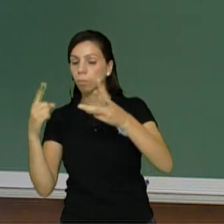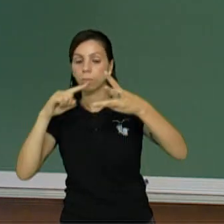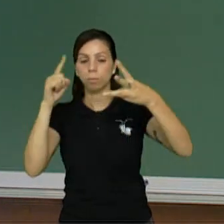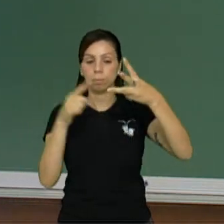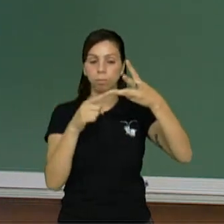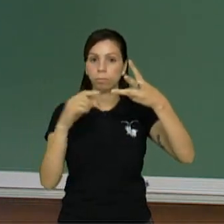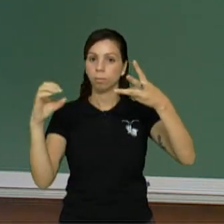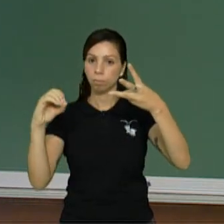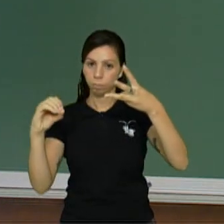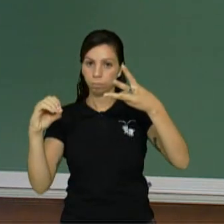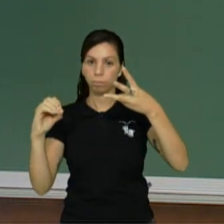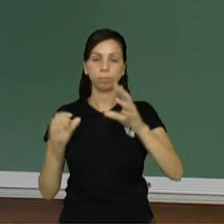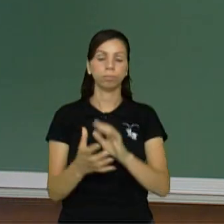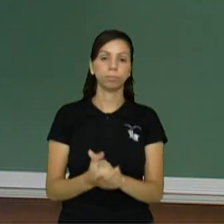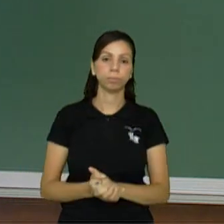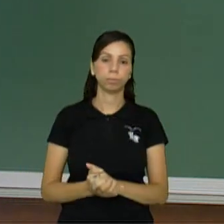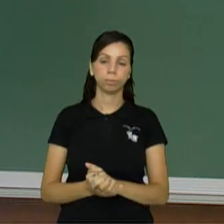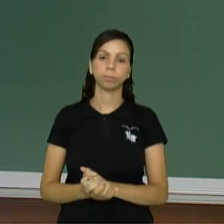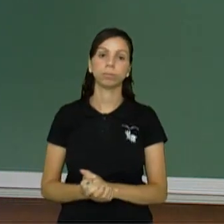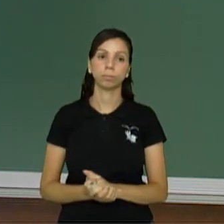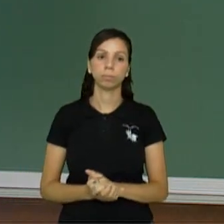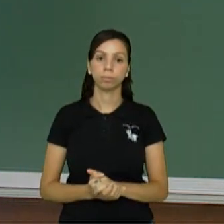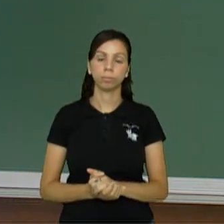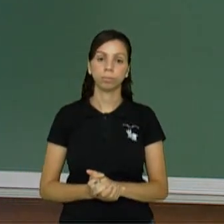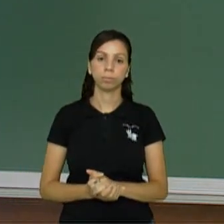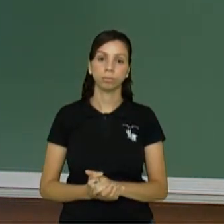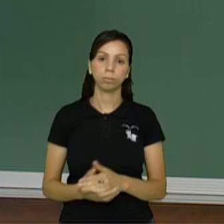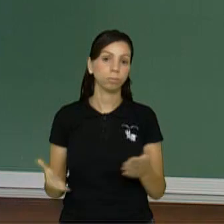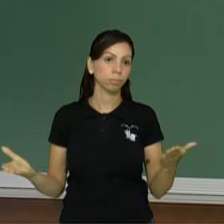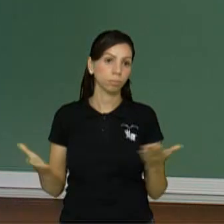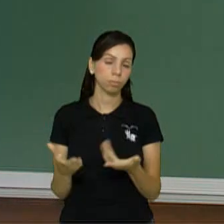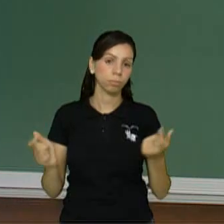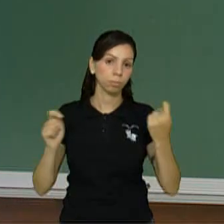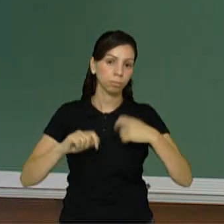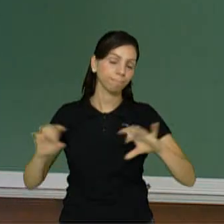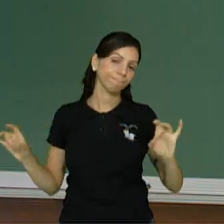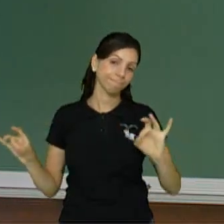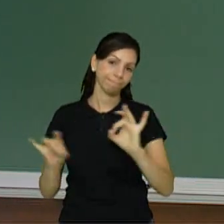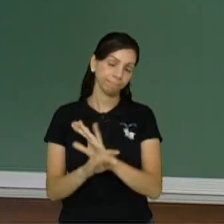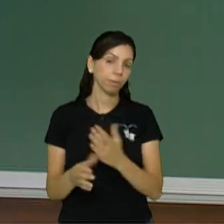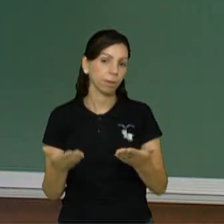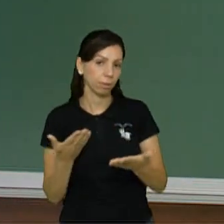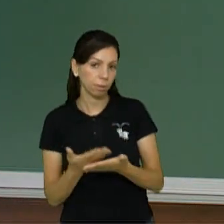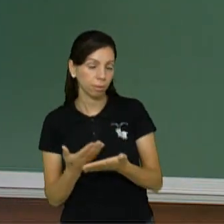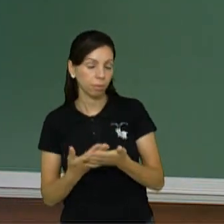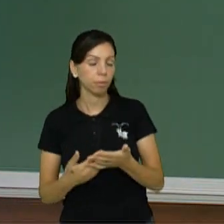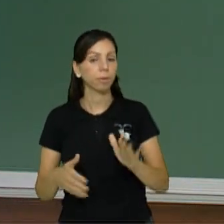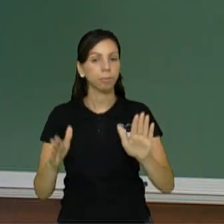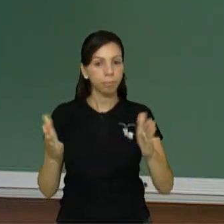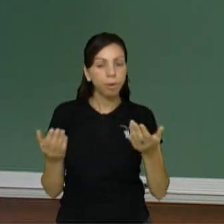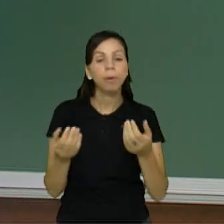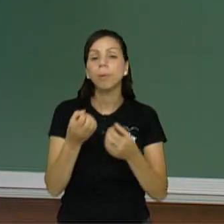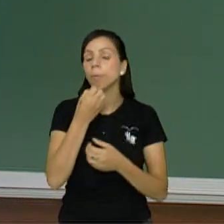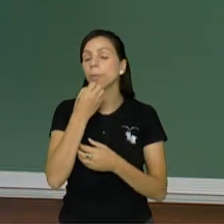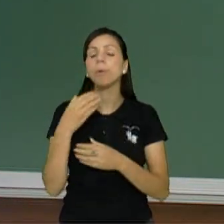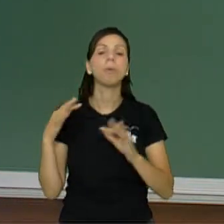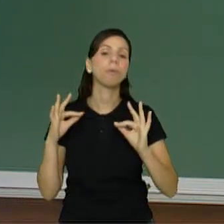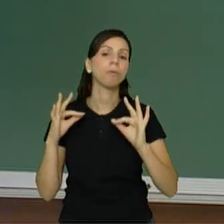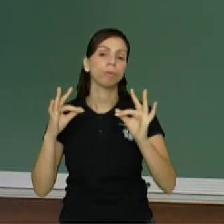inelástica ele vale 0. Pessoal, então com isso eu encerro essa aula desejando você muito